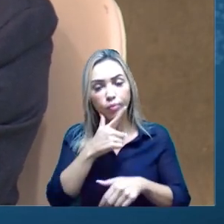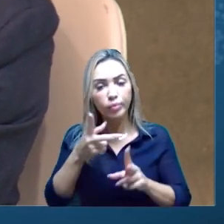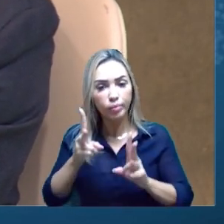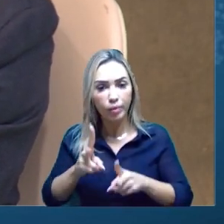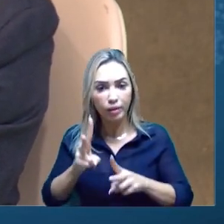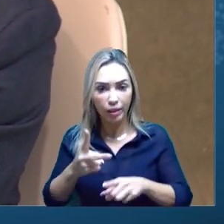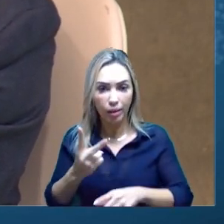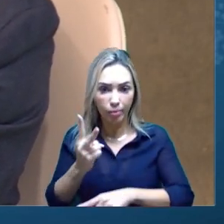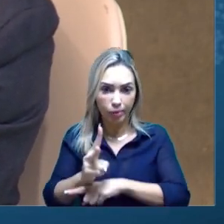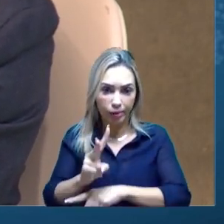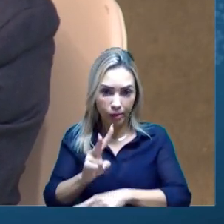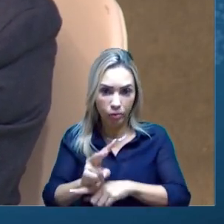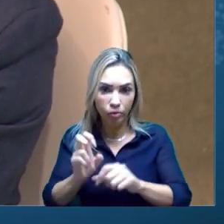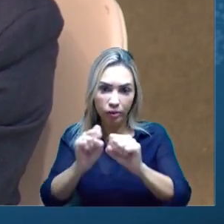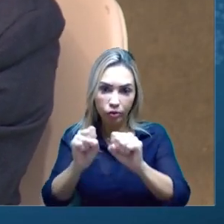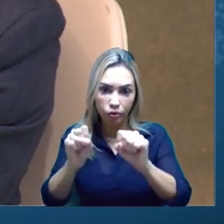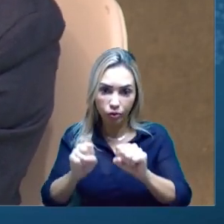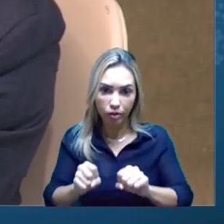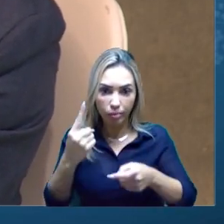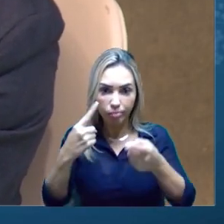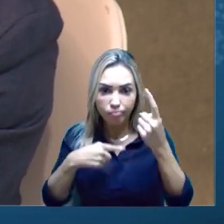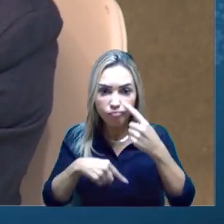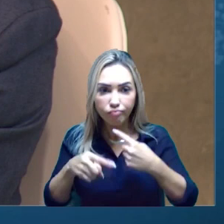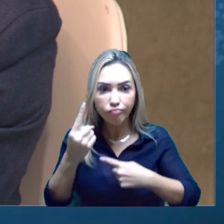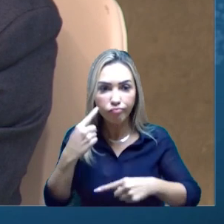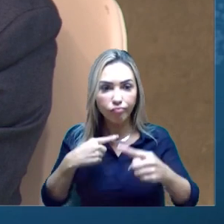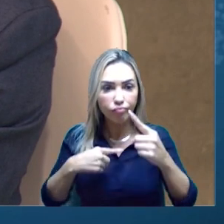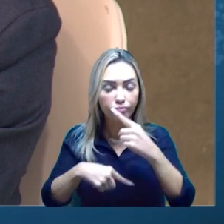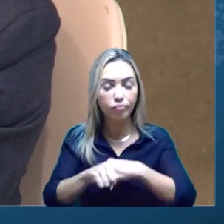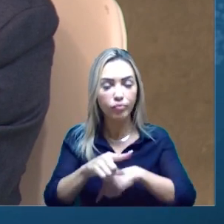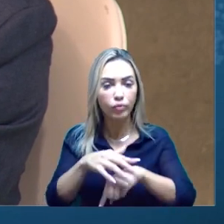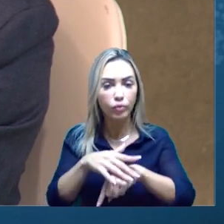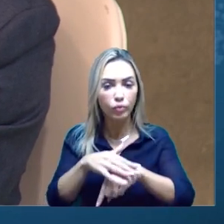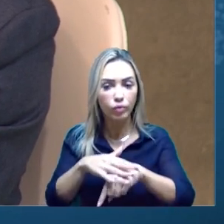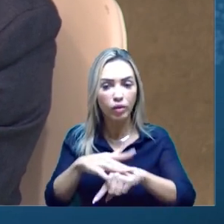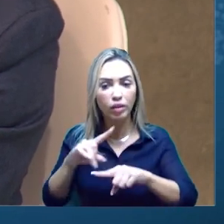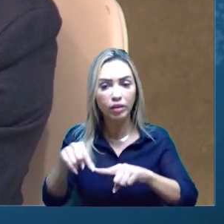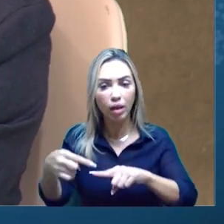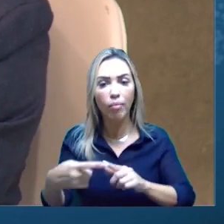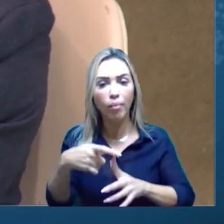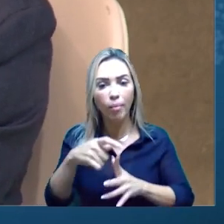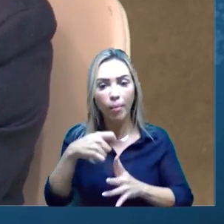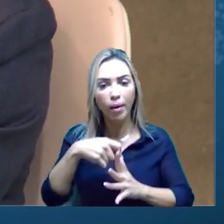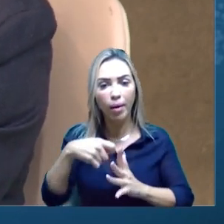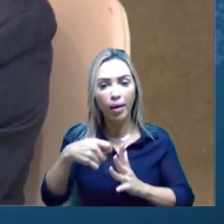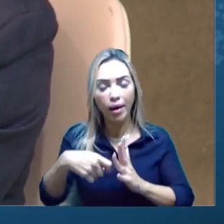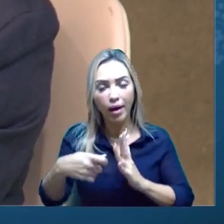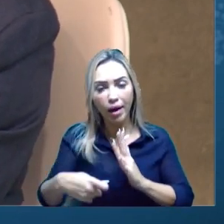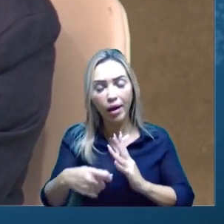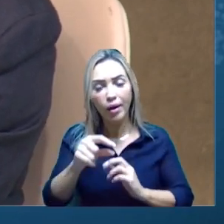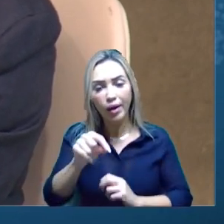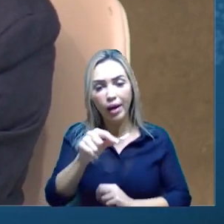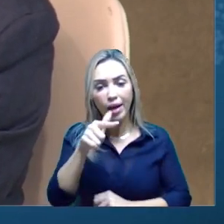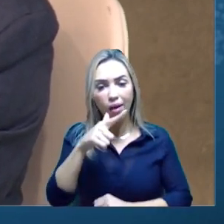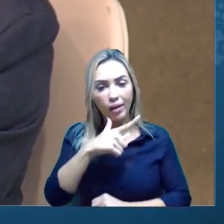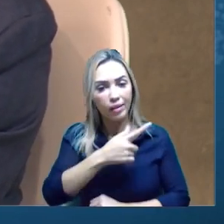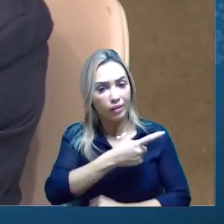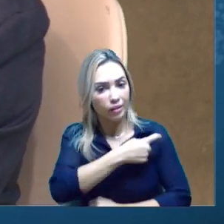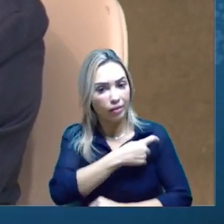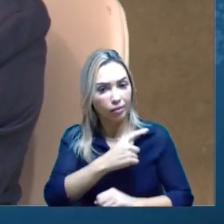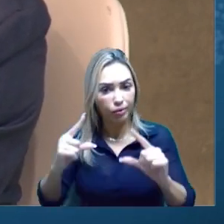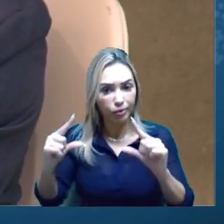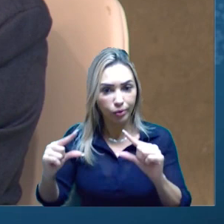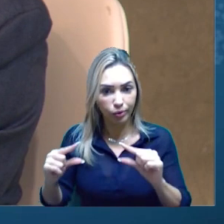do sistema imunológico da doença, e depois de alguns meses essa imunização cai e você